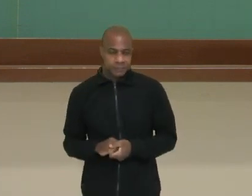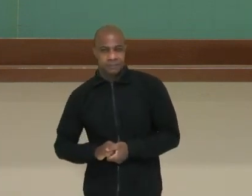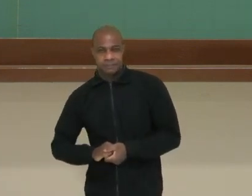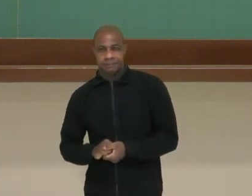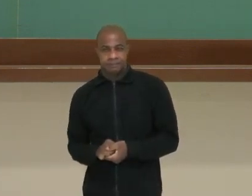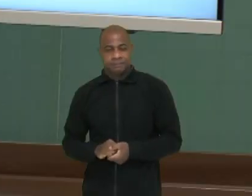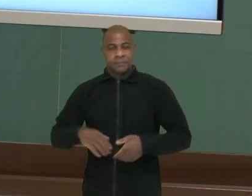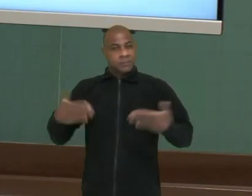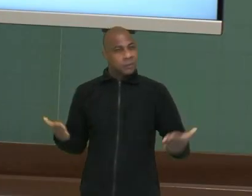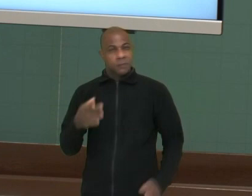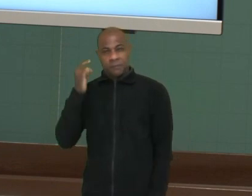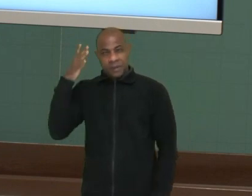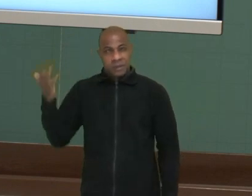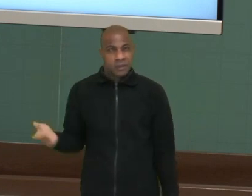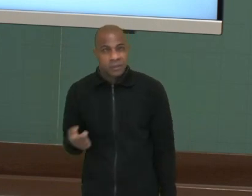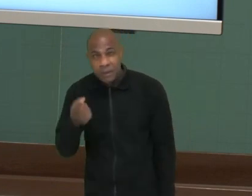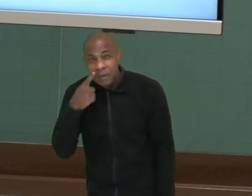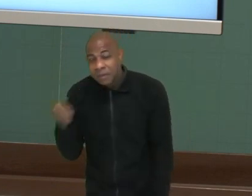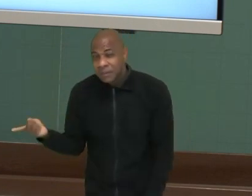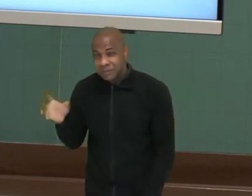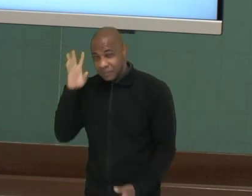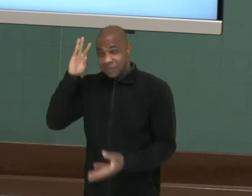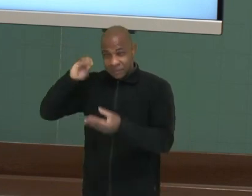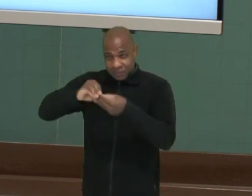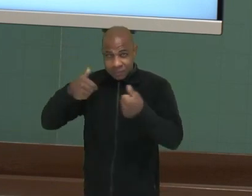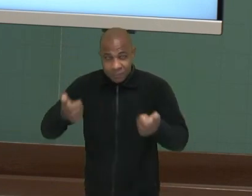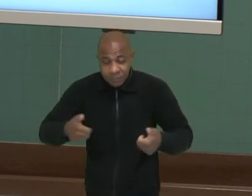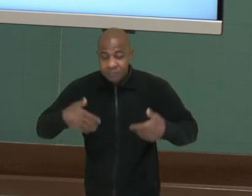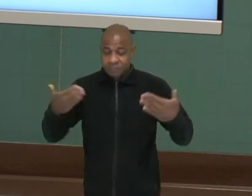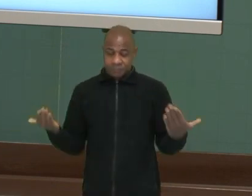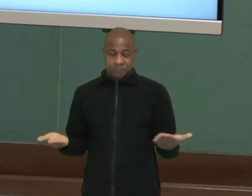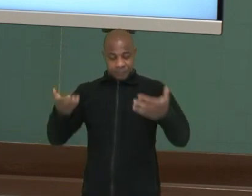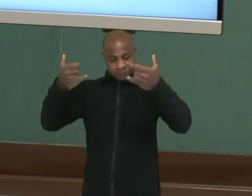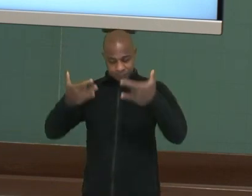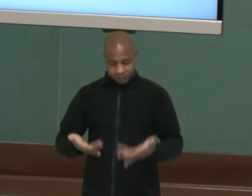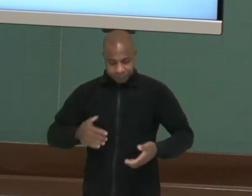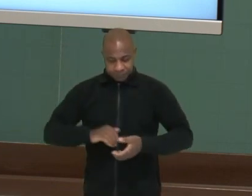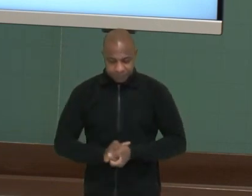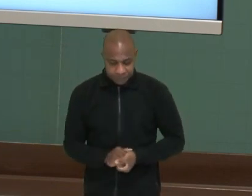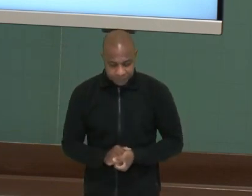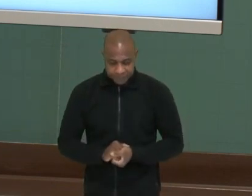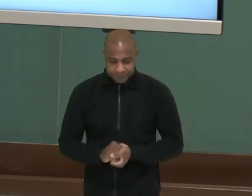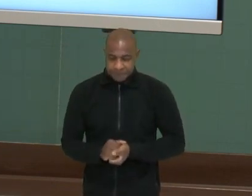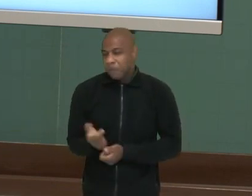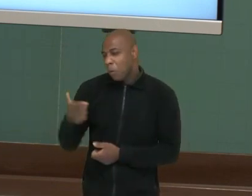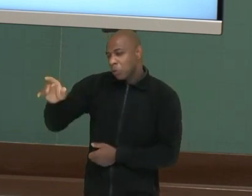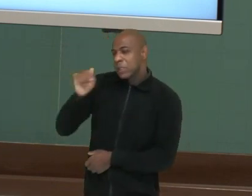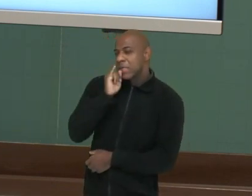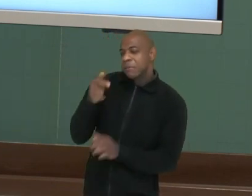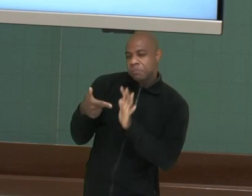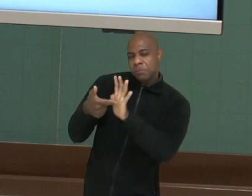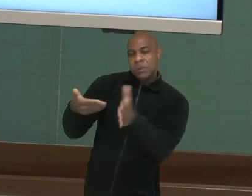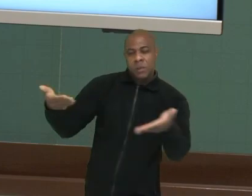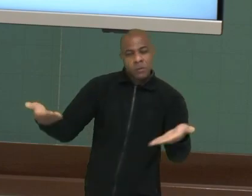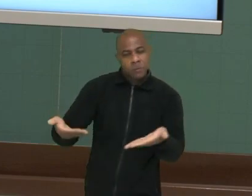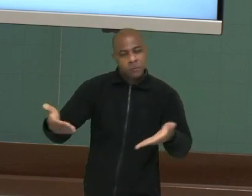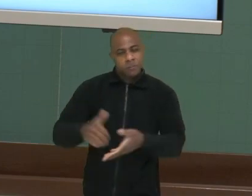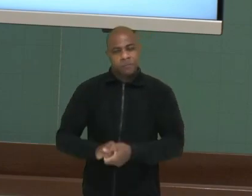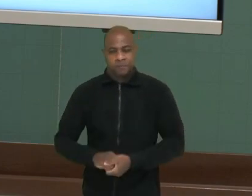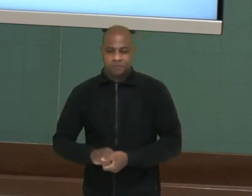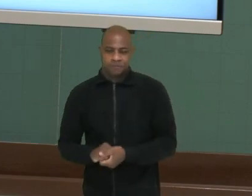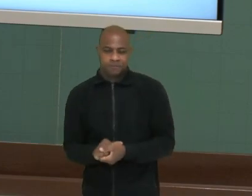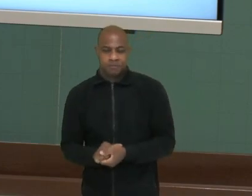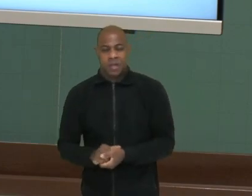verdade? Então, olha só, se você pegou essa parte, vamos falar ainda, né, de outros exemplos. Pessoal, o som é uma